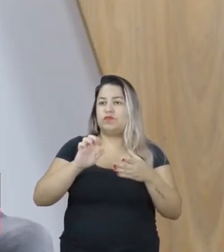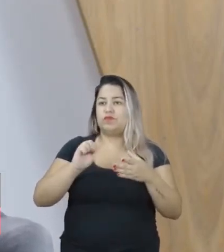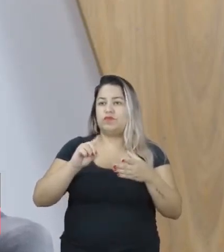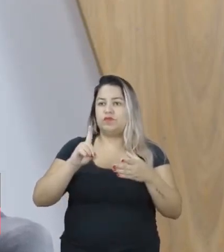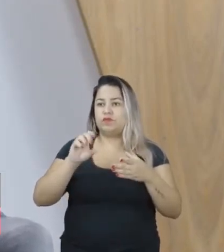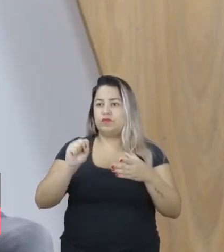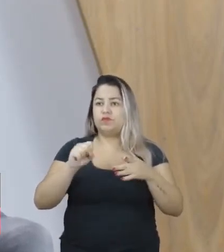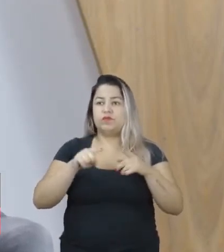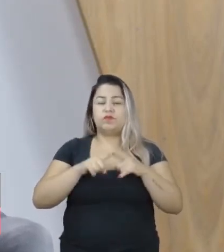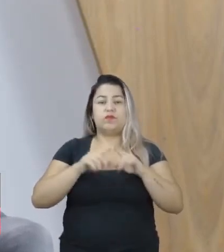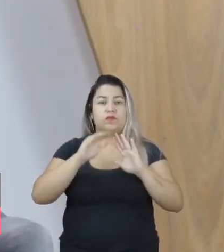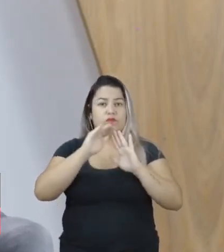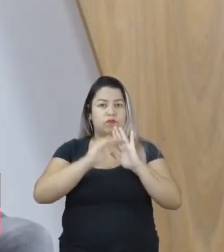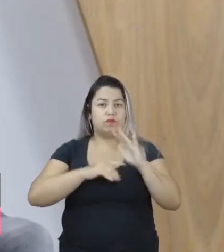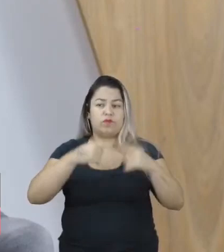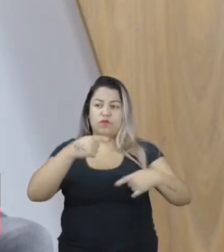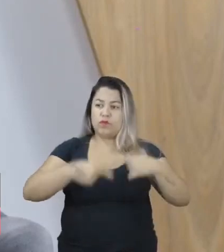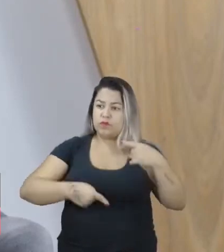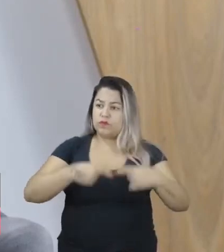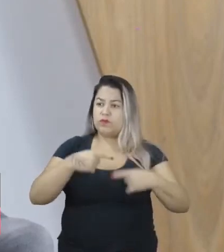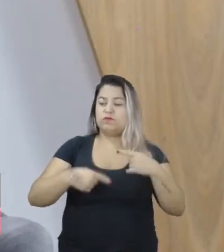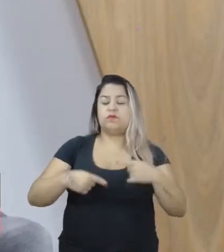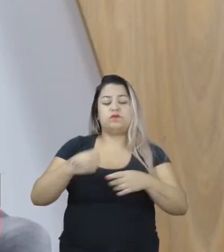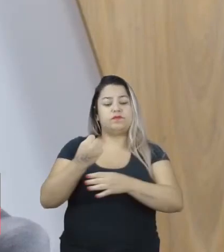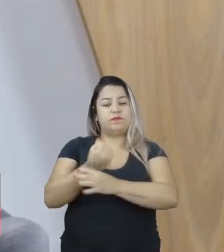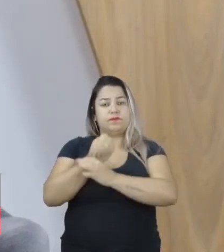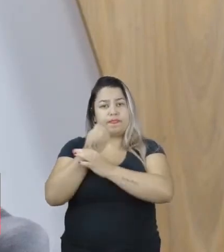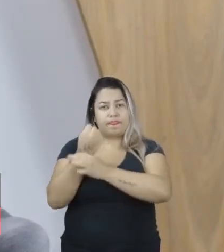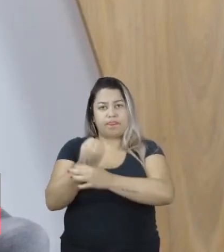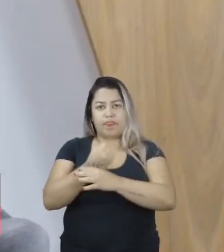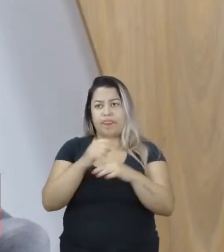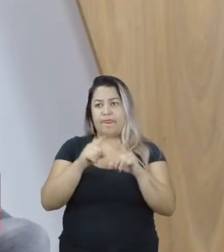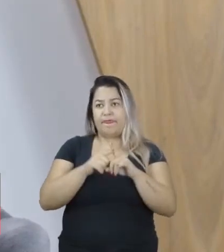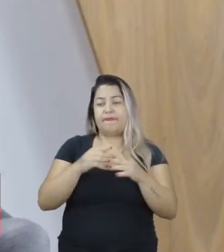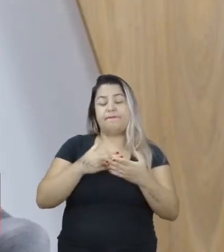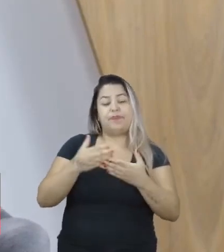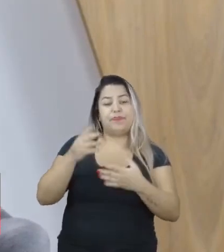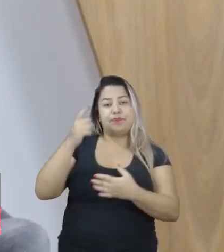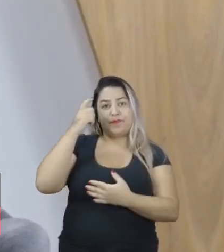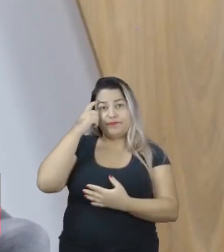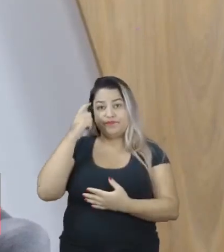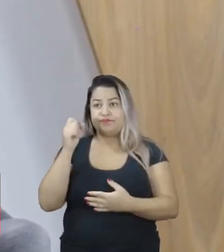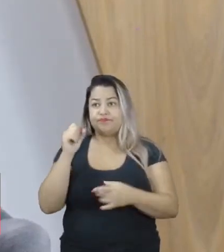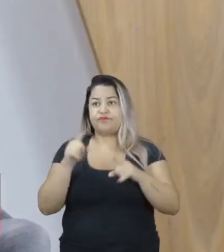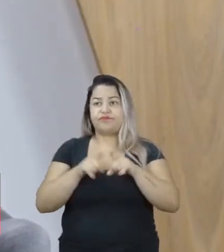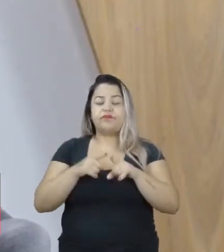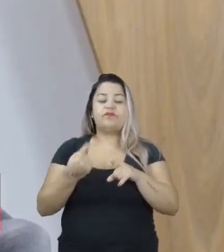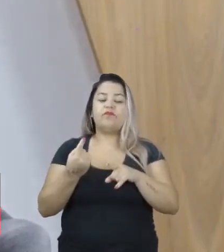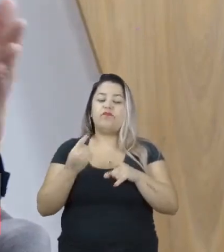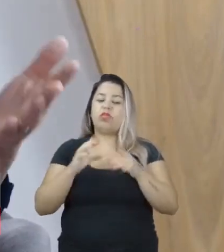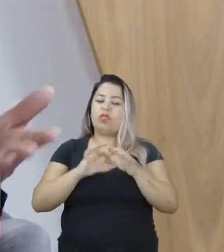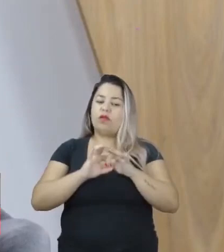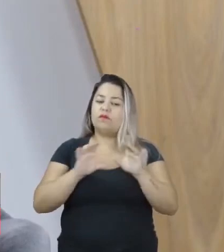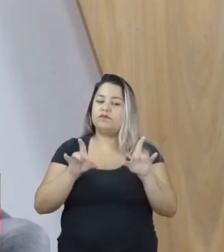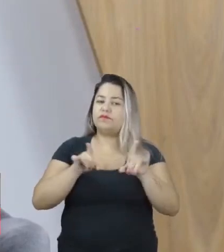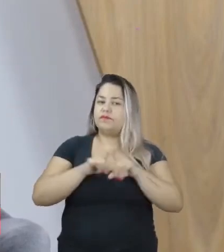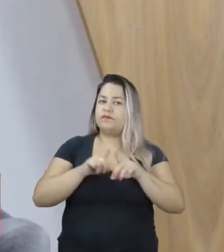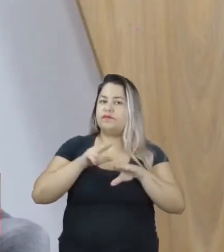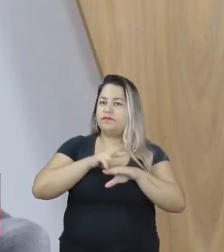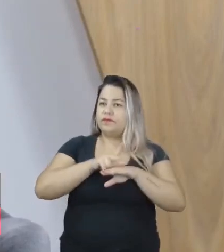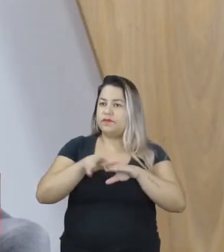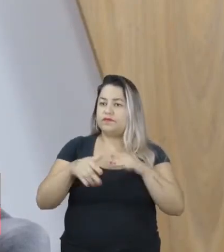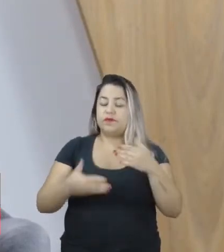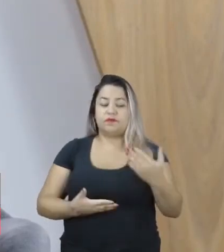políticas, e também de questão de segurança, né? E então, desde o início, essa ideia de ter um número único e que permitisse também integrar vários